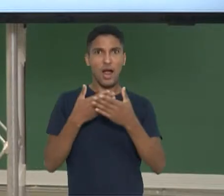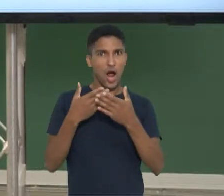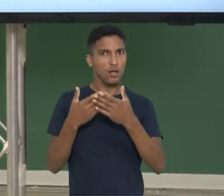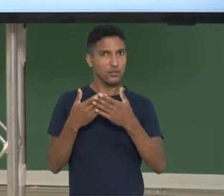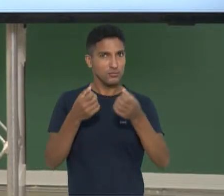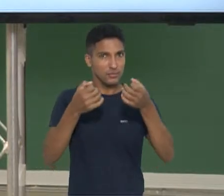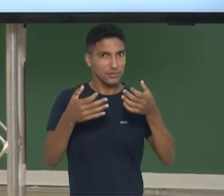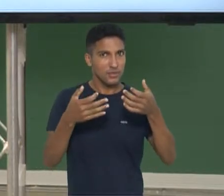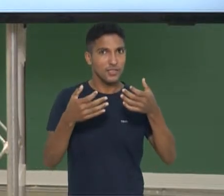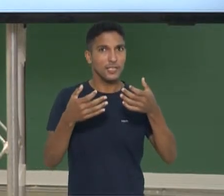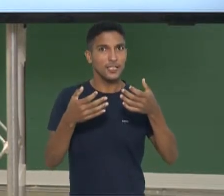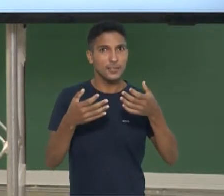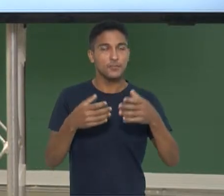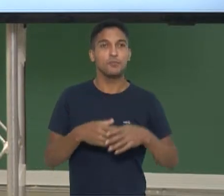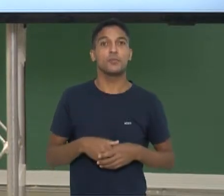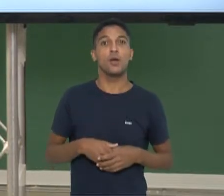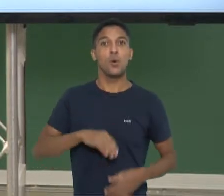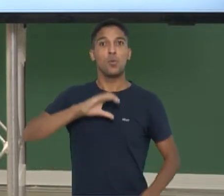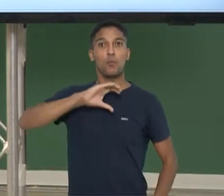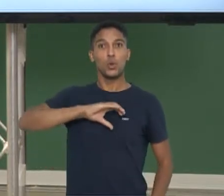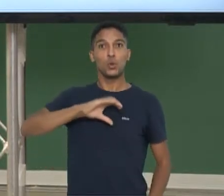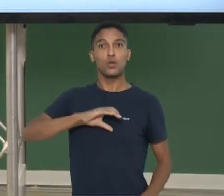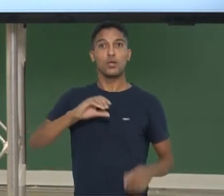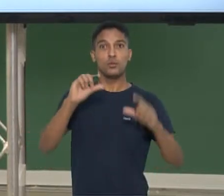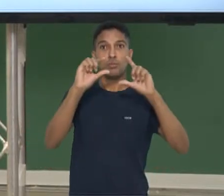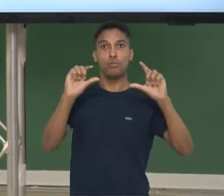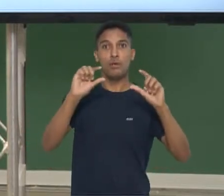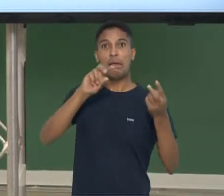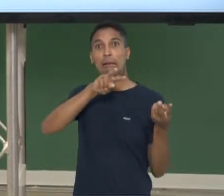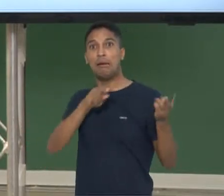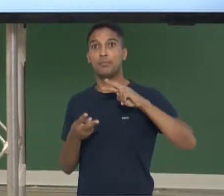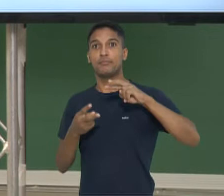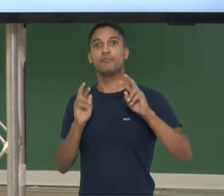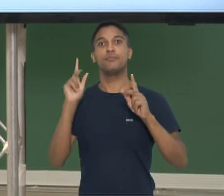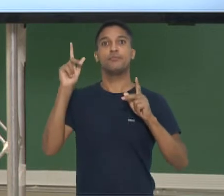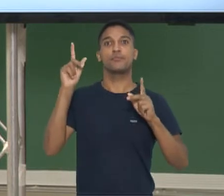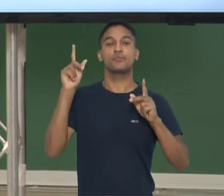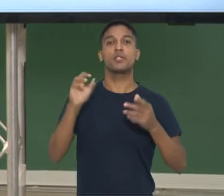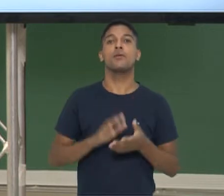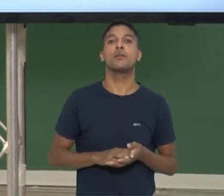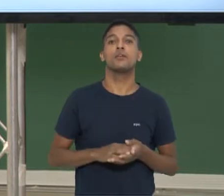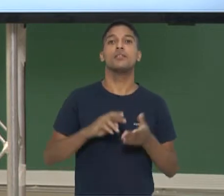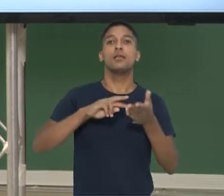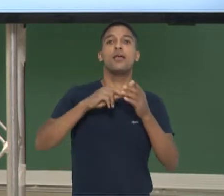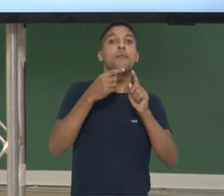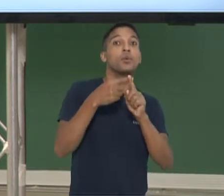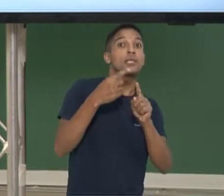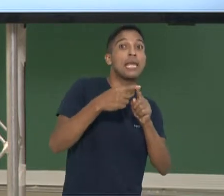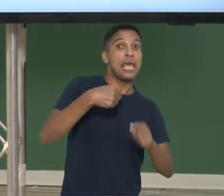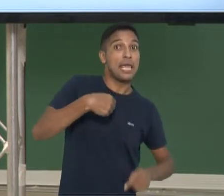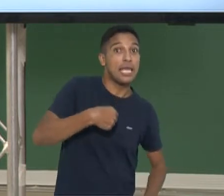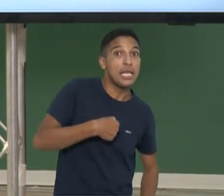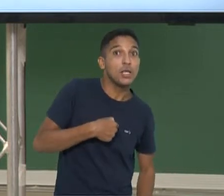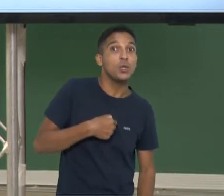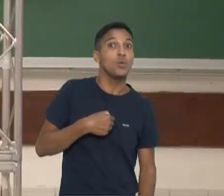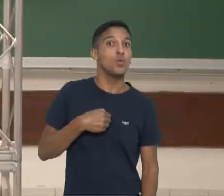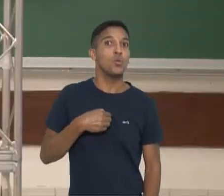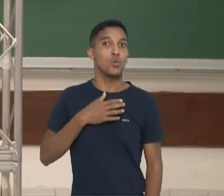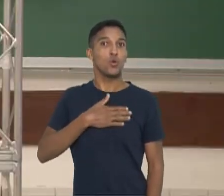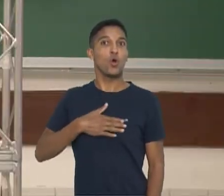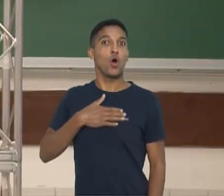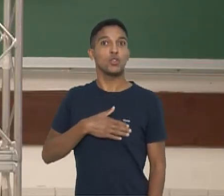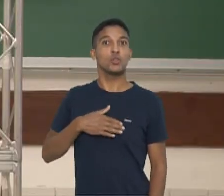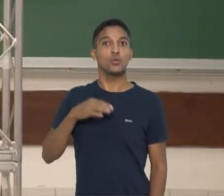eu diria essa frase de uma forma diferente. Eu diria, porque eu gosto de pensar. Em português, o verbo